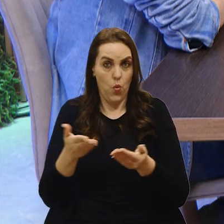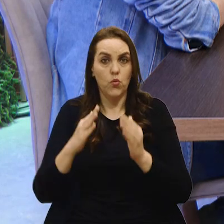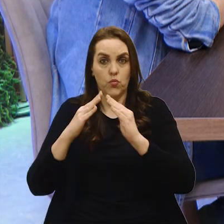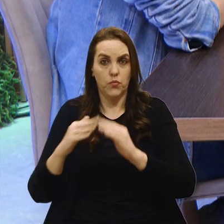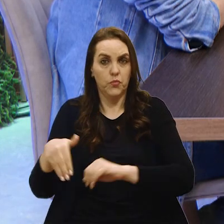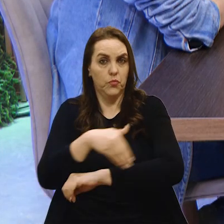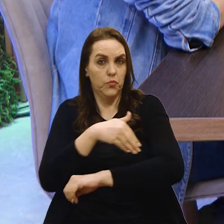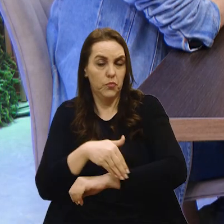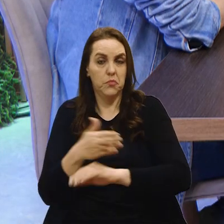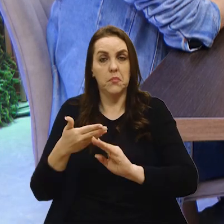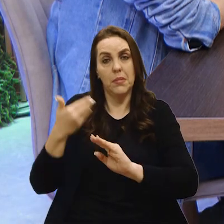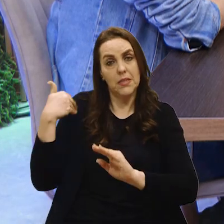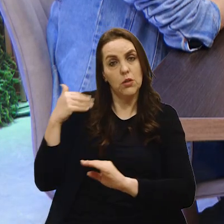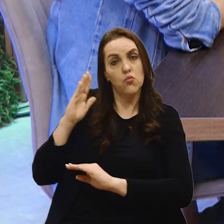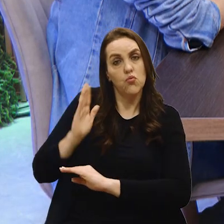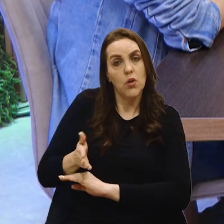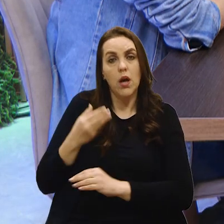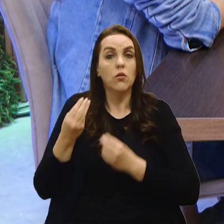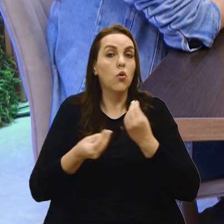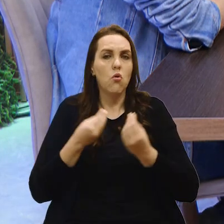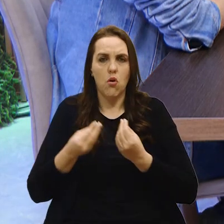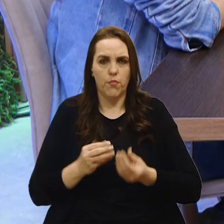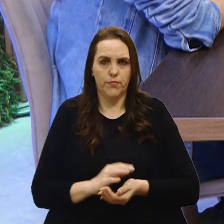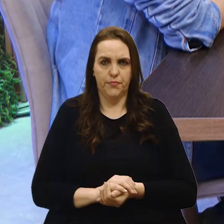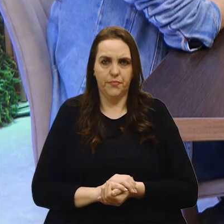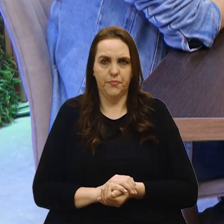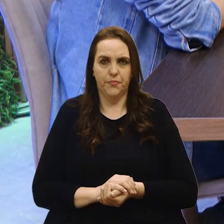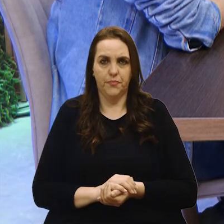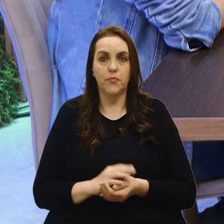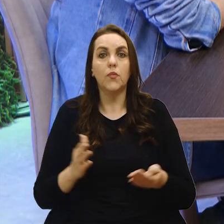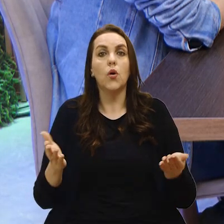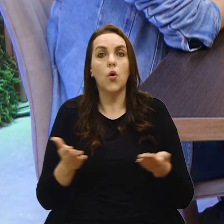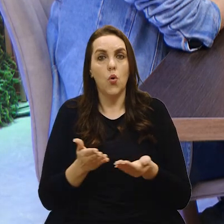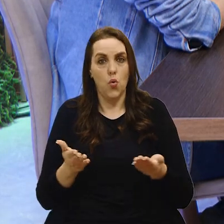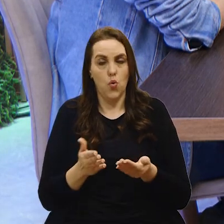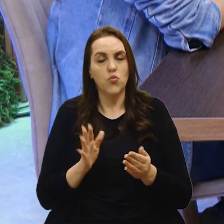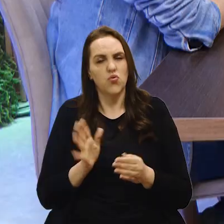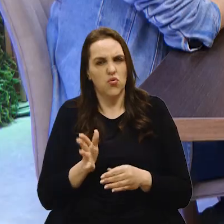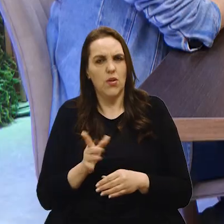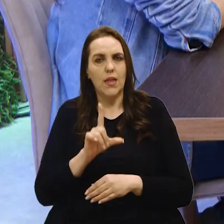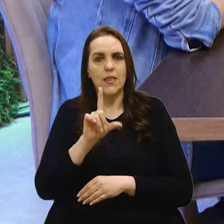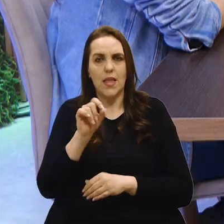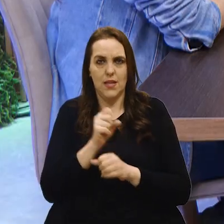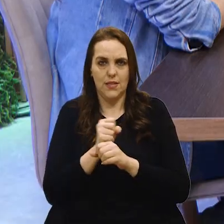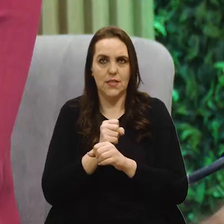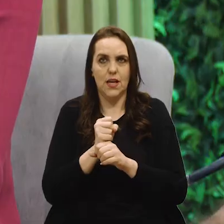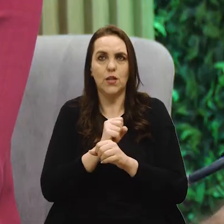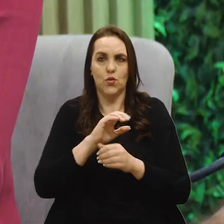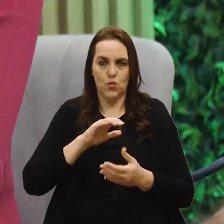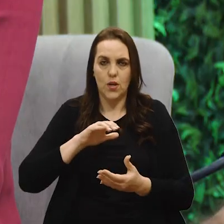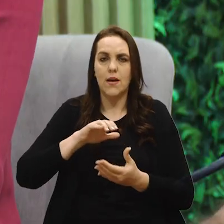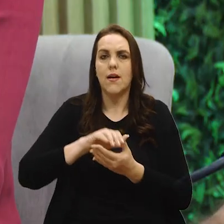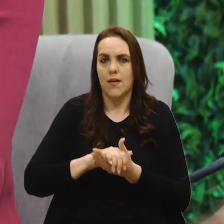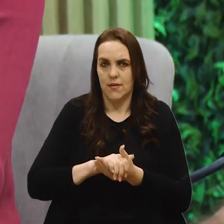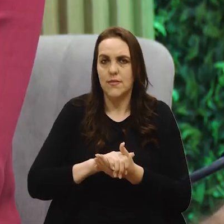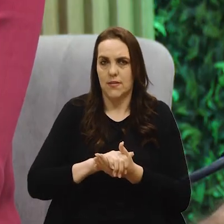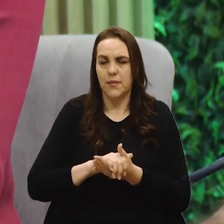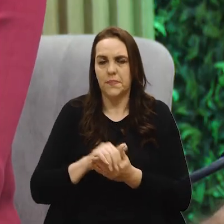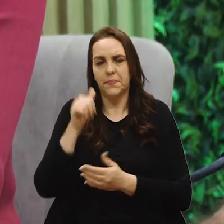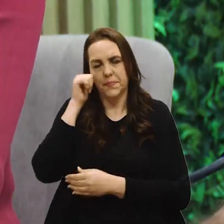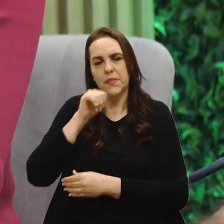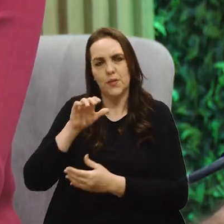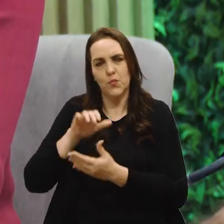de rua? Já foi uma pessoa em situação de rua? Hoje fazem 10 anos já que eu sou casado com a minha